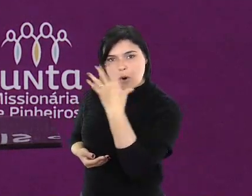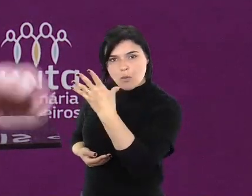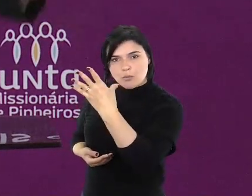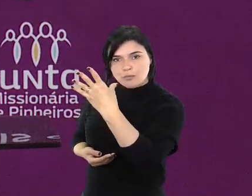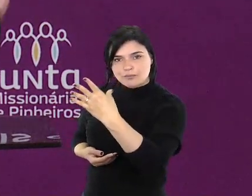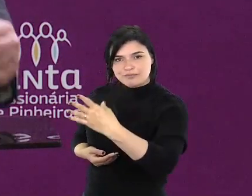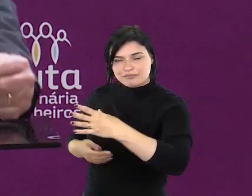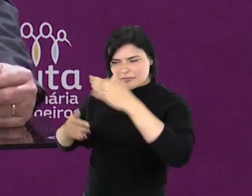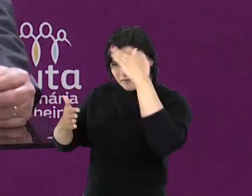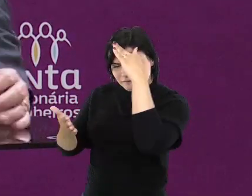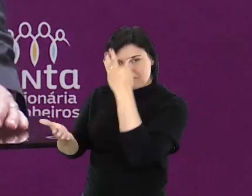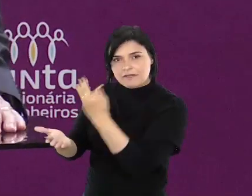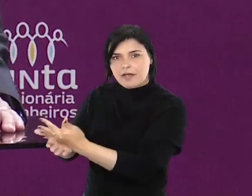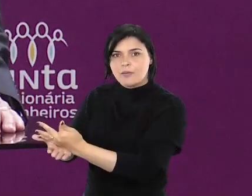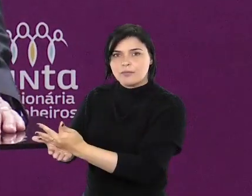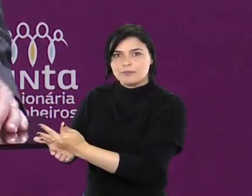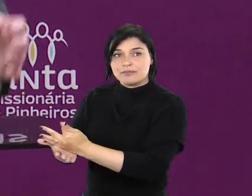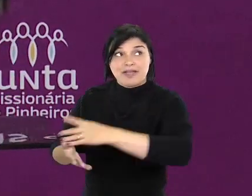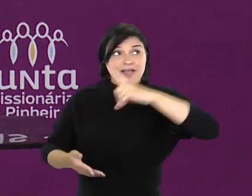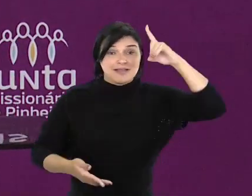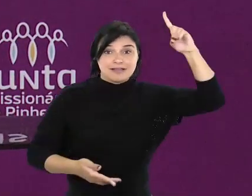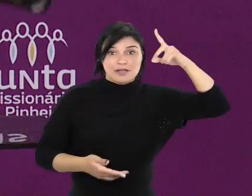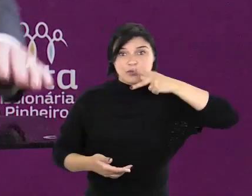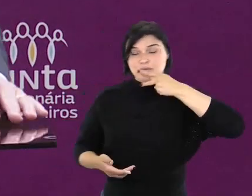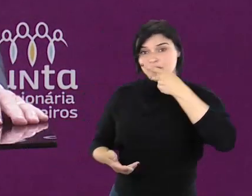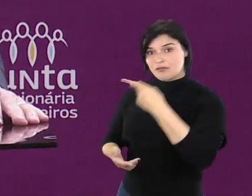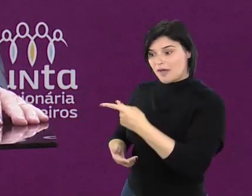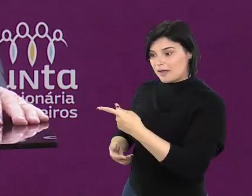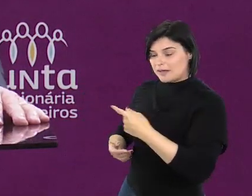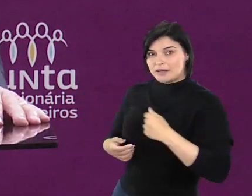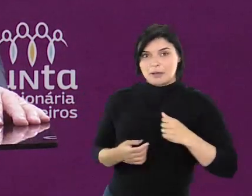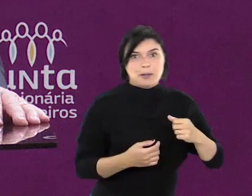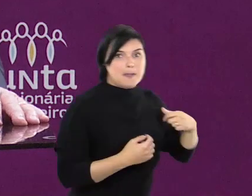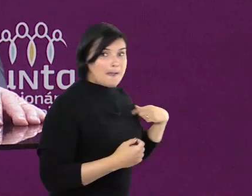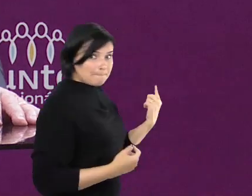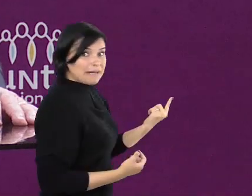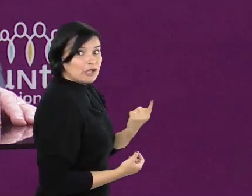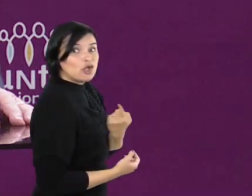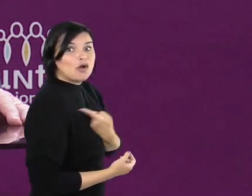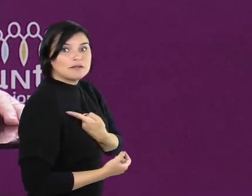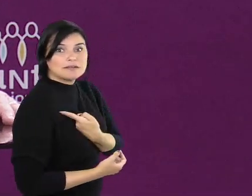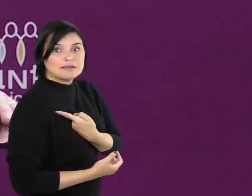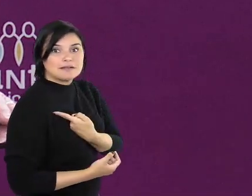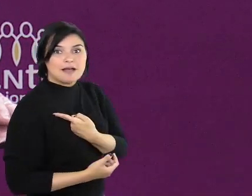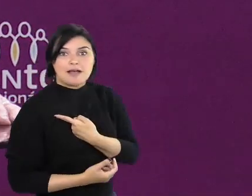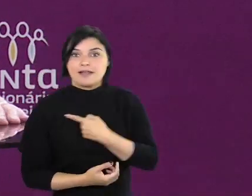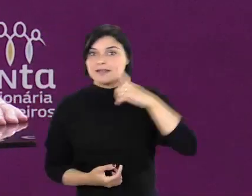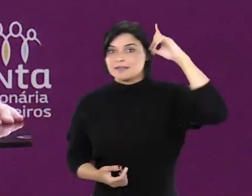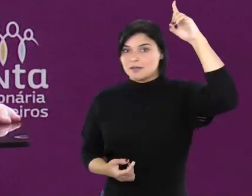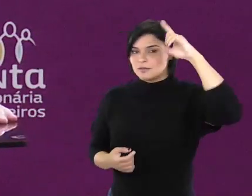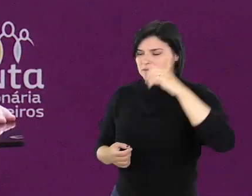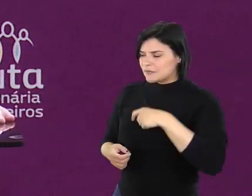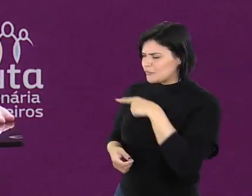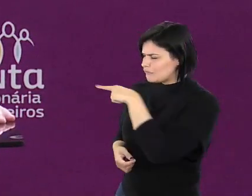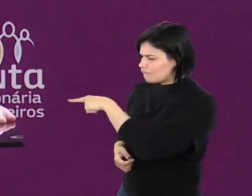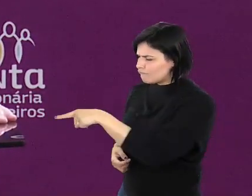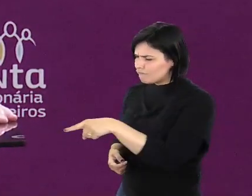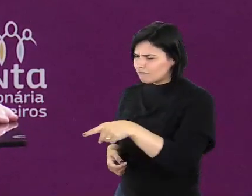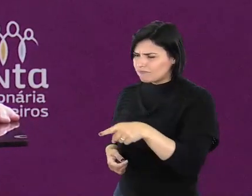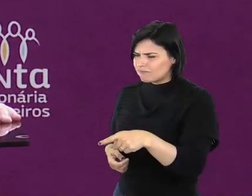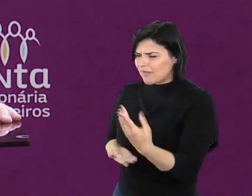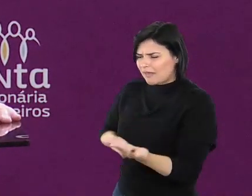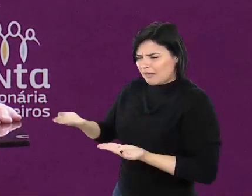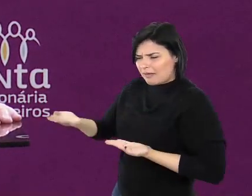e fiel você não foi não você é um servo bom Infiel Amém que